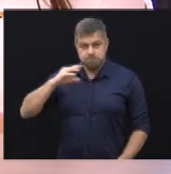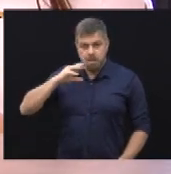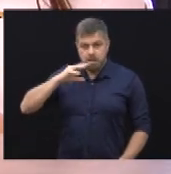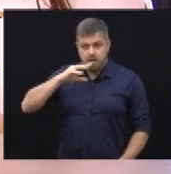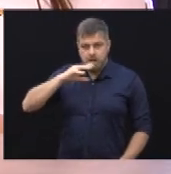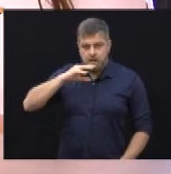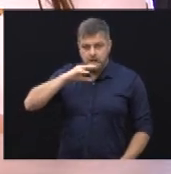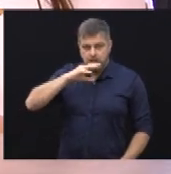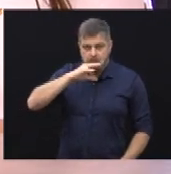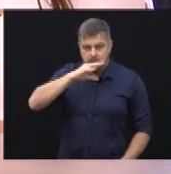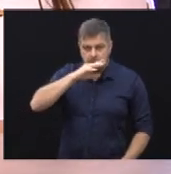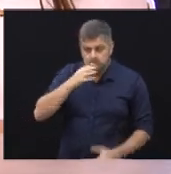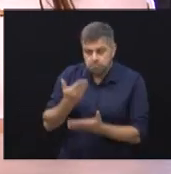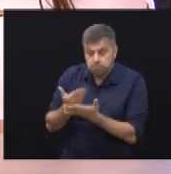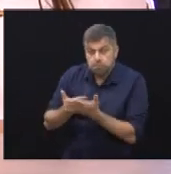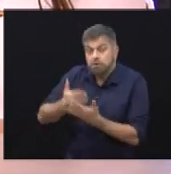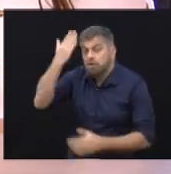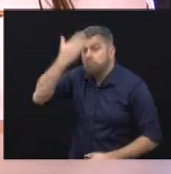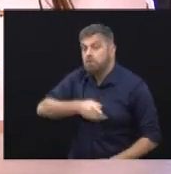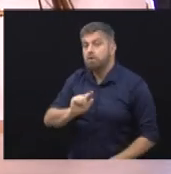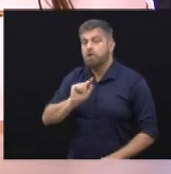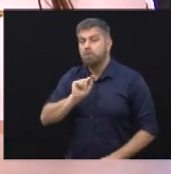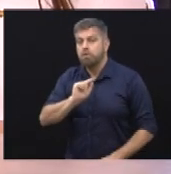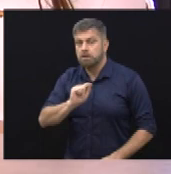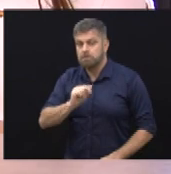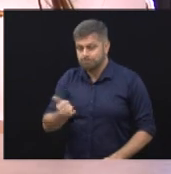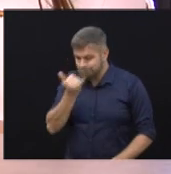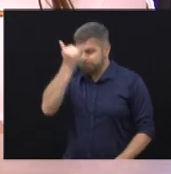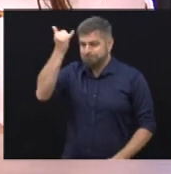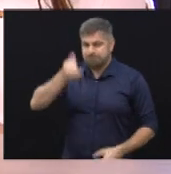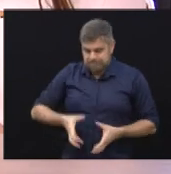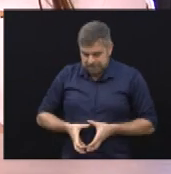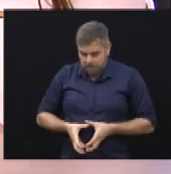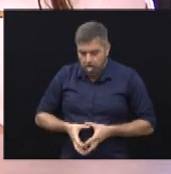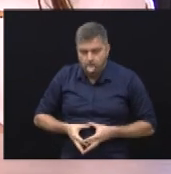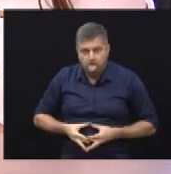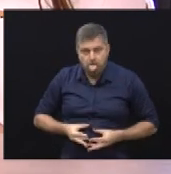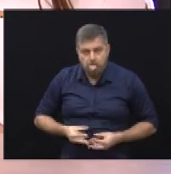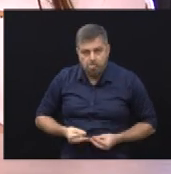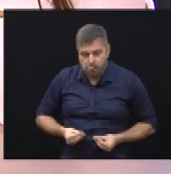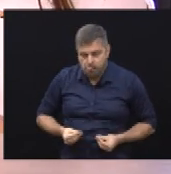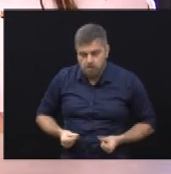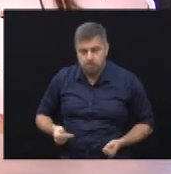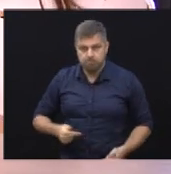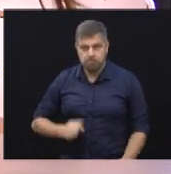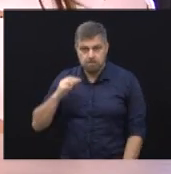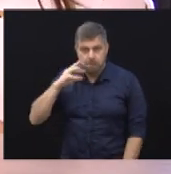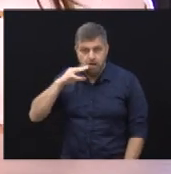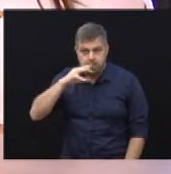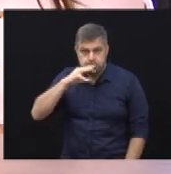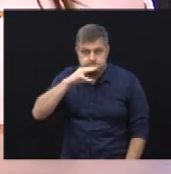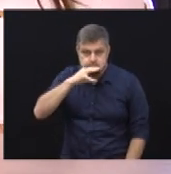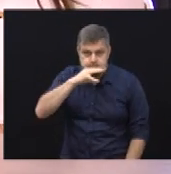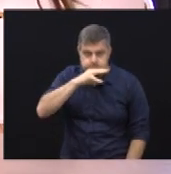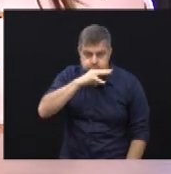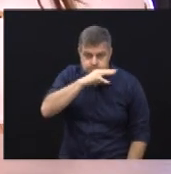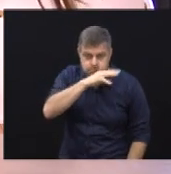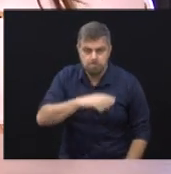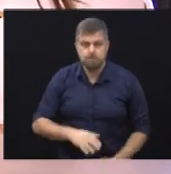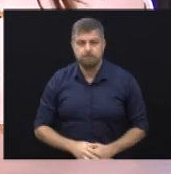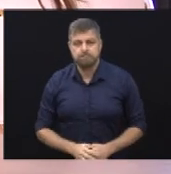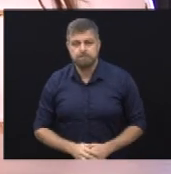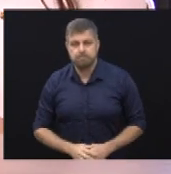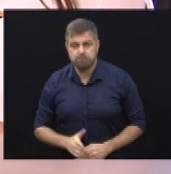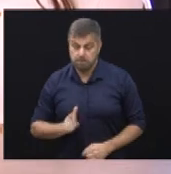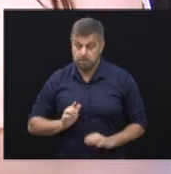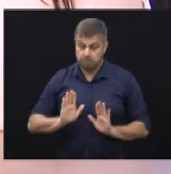de calor e a gente tem estudos que mostram que poderia trazer uma necrose uterina por conta do aquecimento do material do